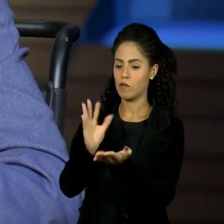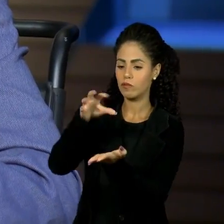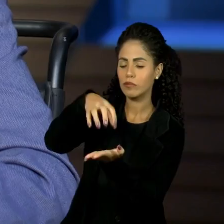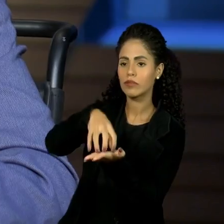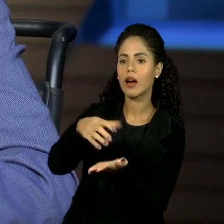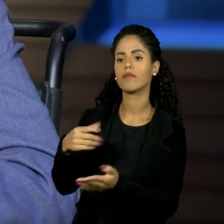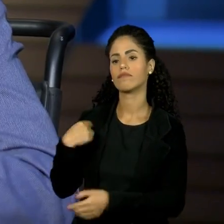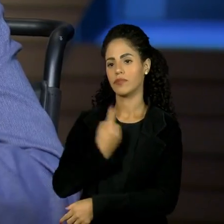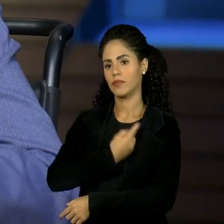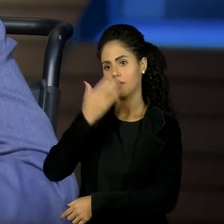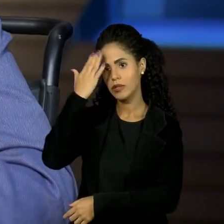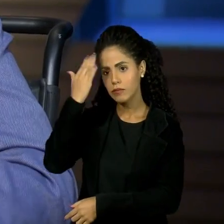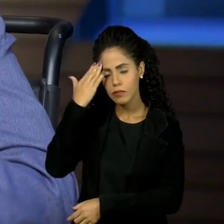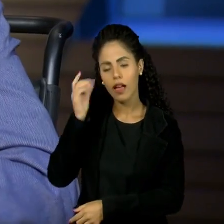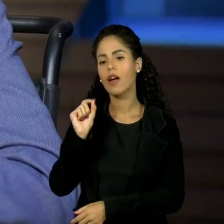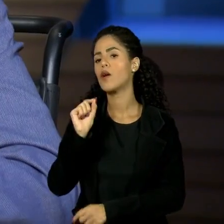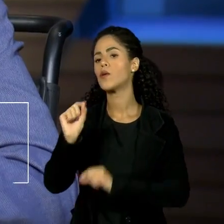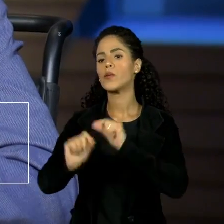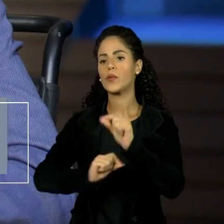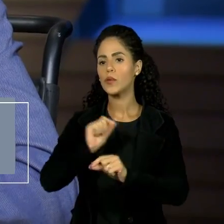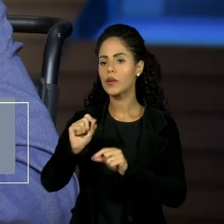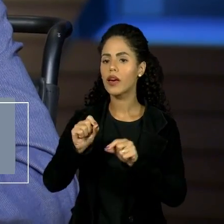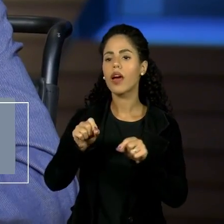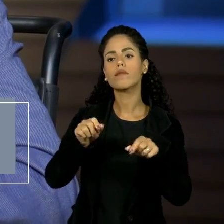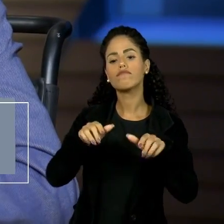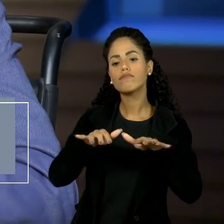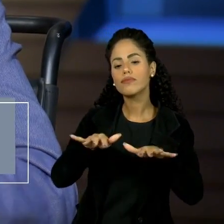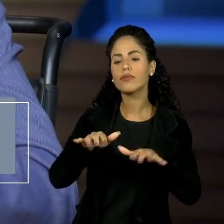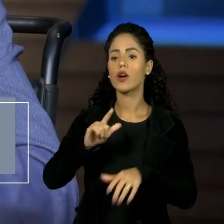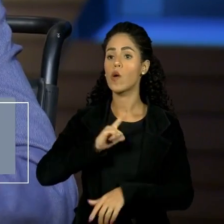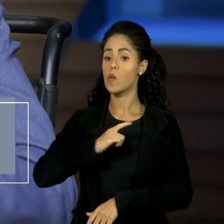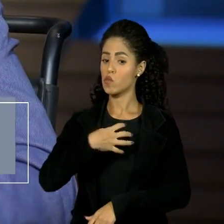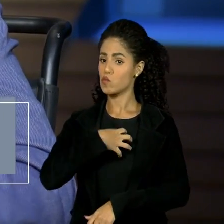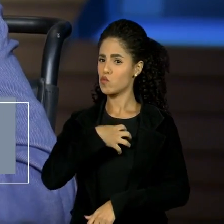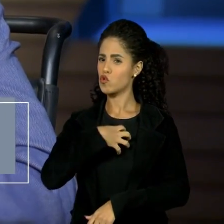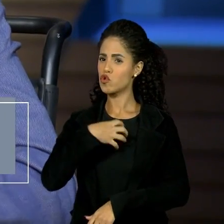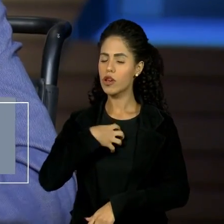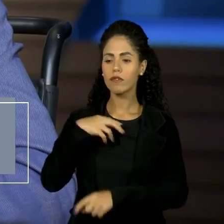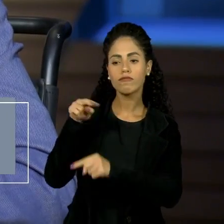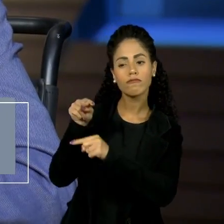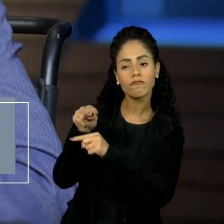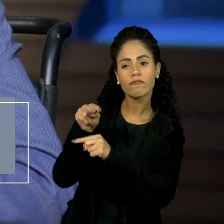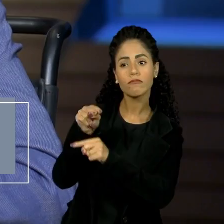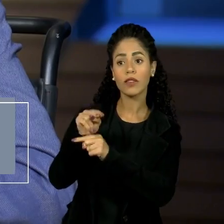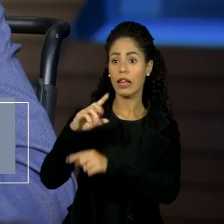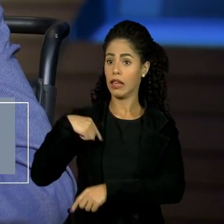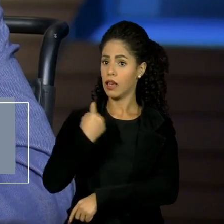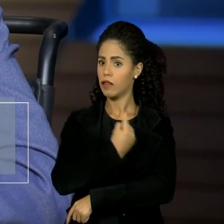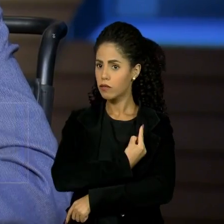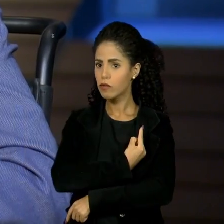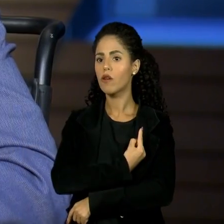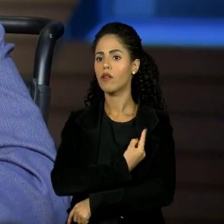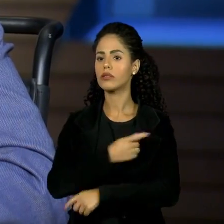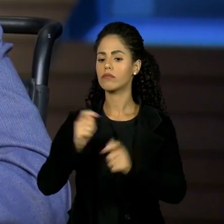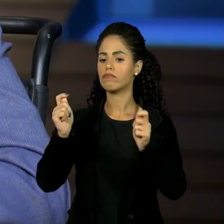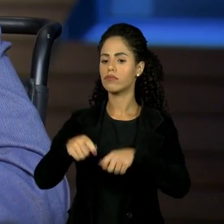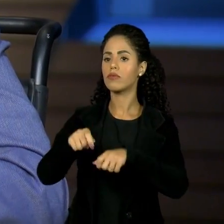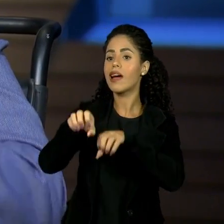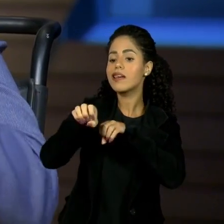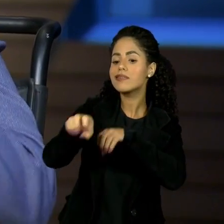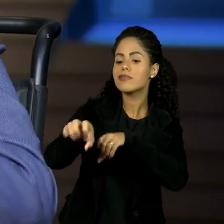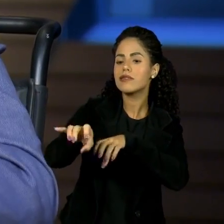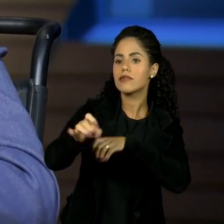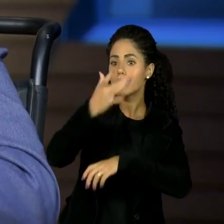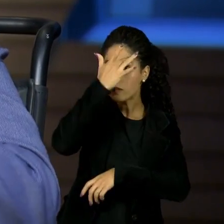é um movimento, na verdade, um modo de atenção em que a gente capacita as pessoas de